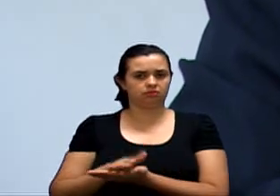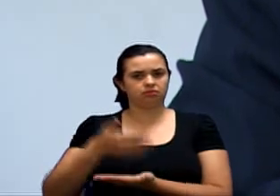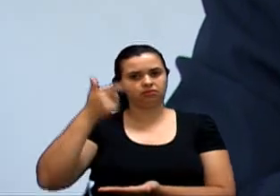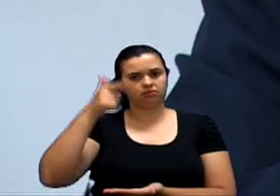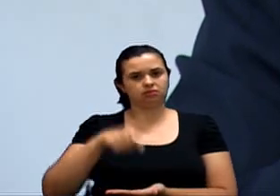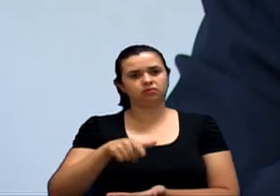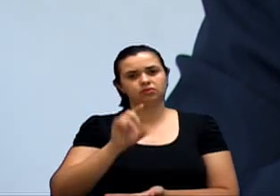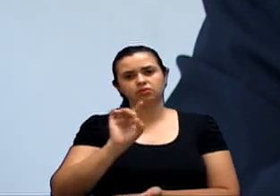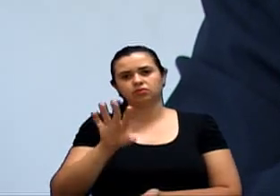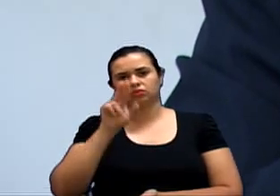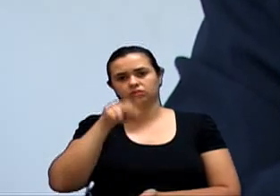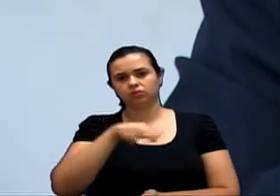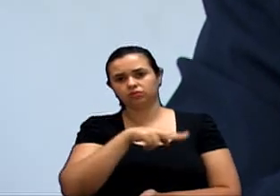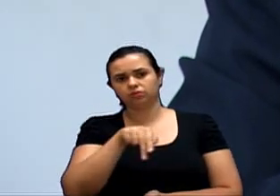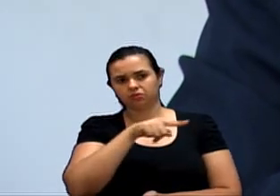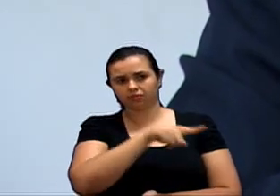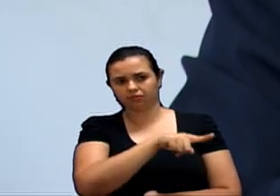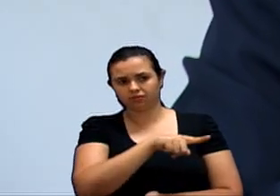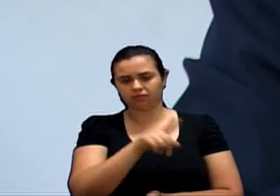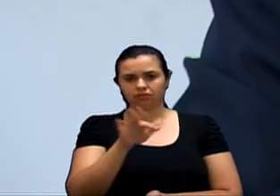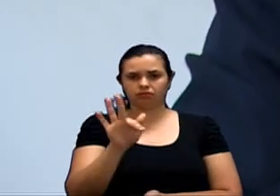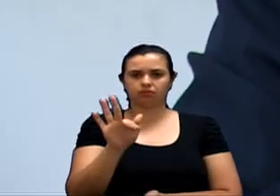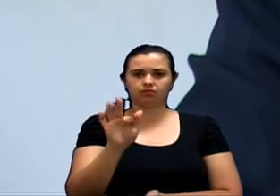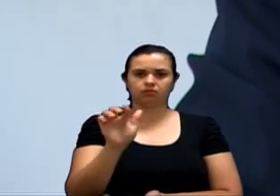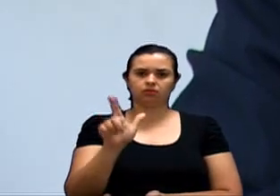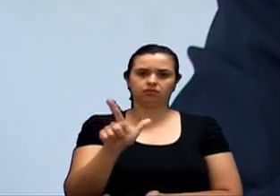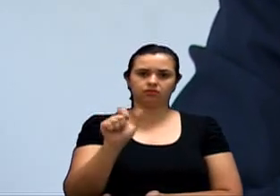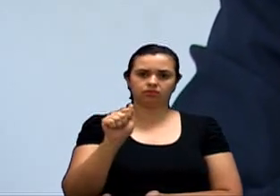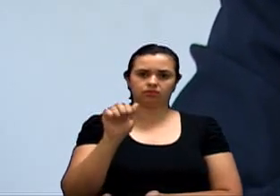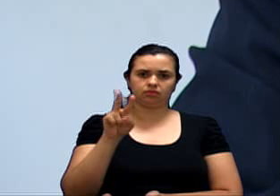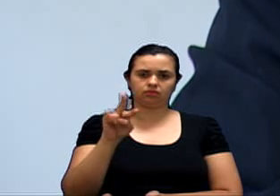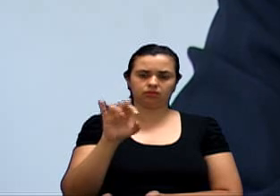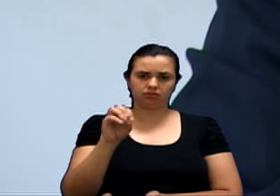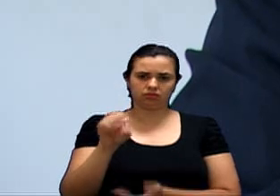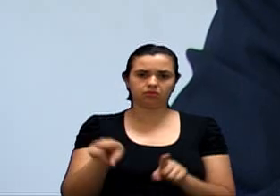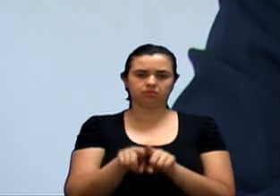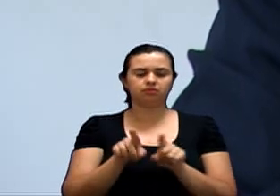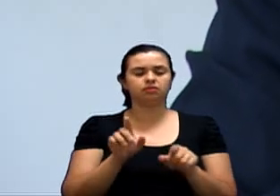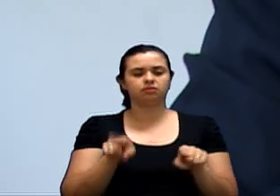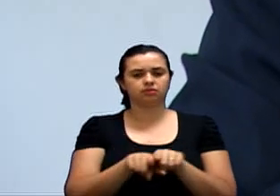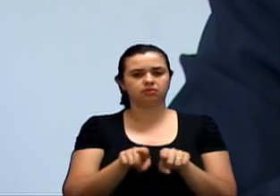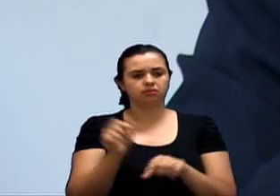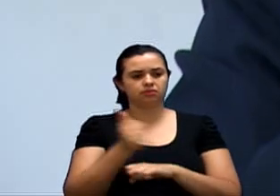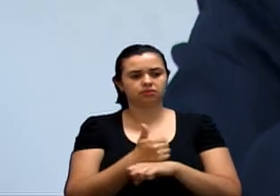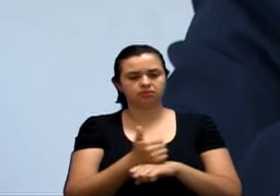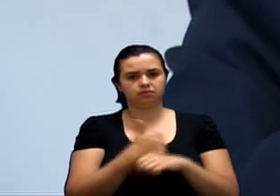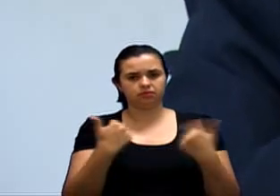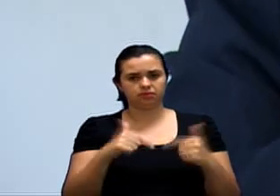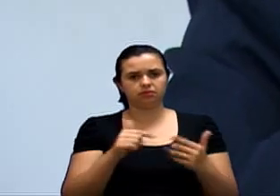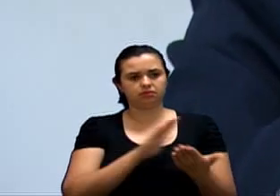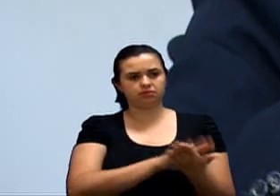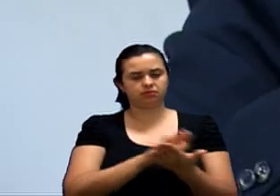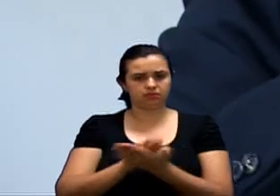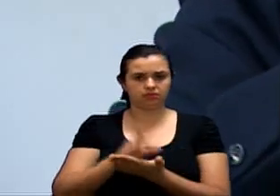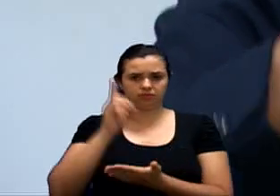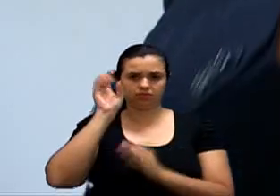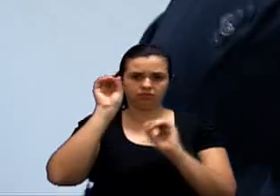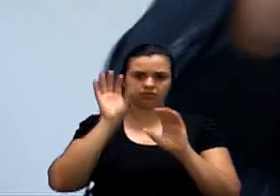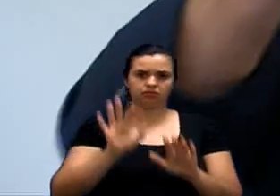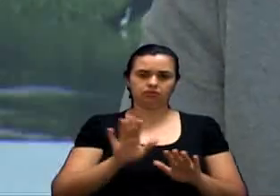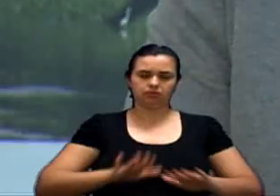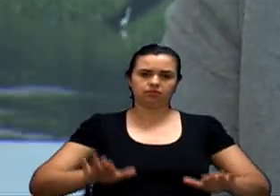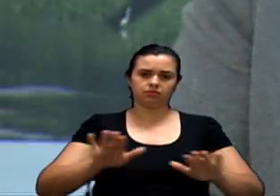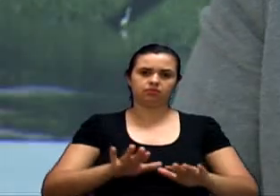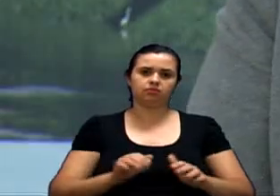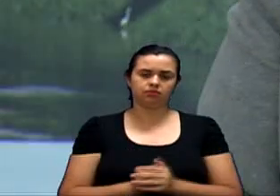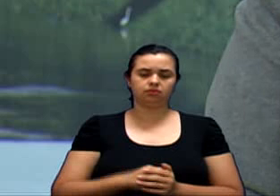Flávio, mas o pessoal que trabalha também no PH lá, tá bom? Tenho dito, parabéns. Obrigado, que Deus abençoe a todos. Só